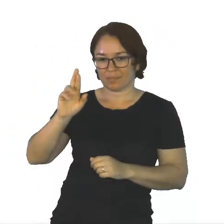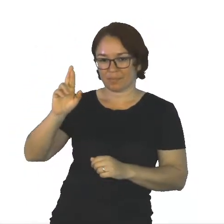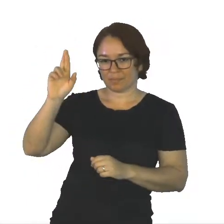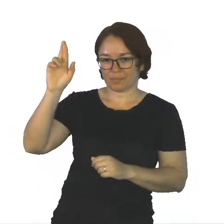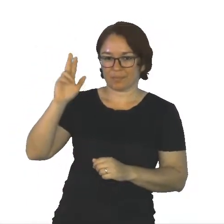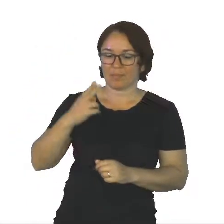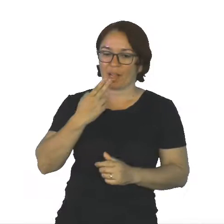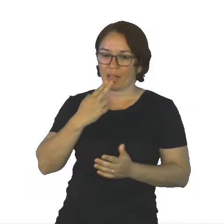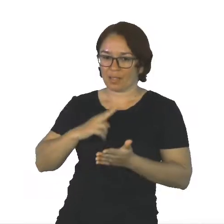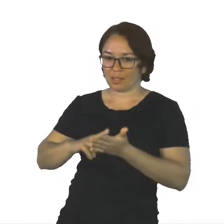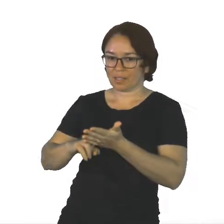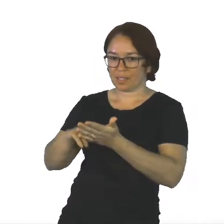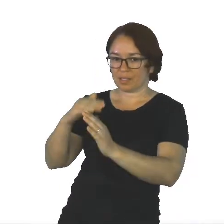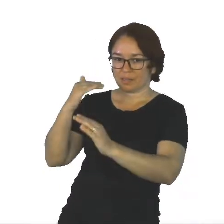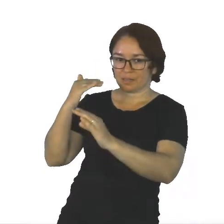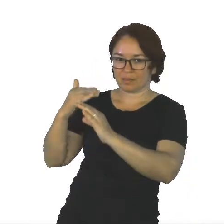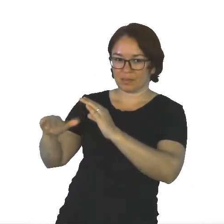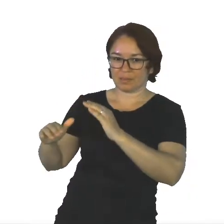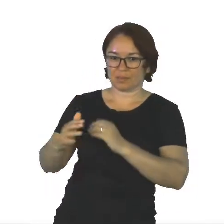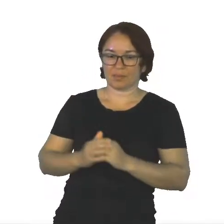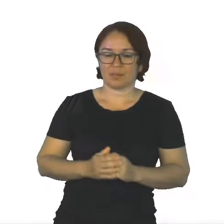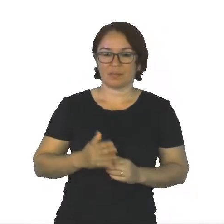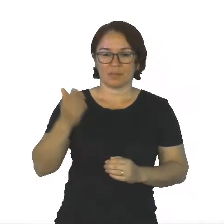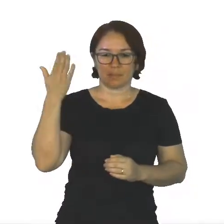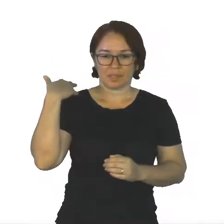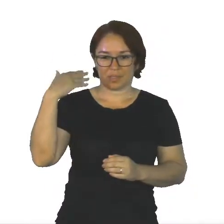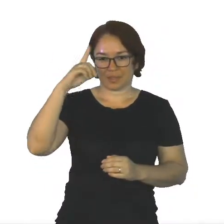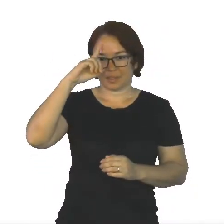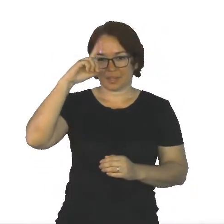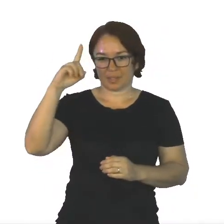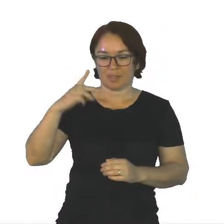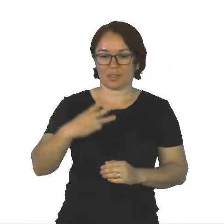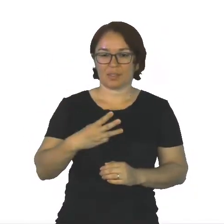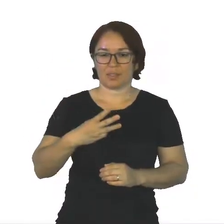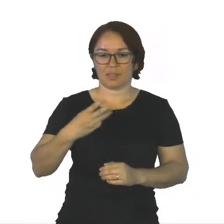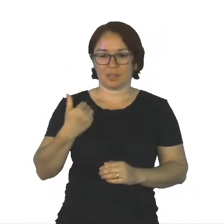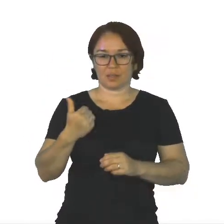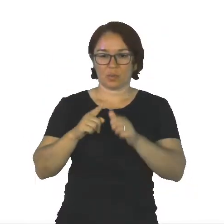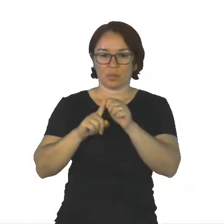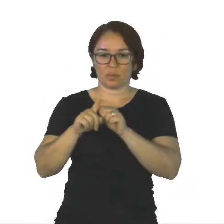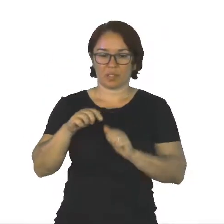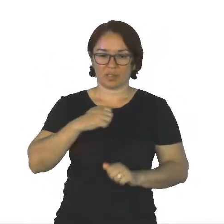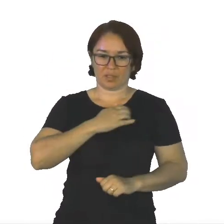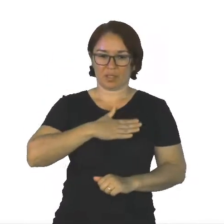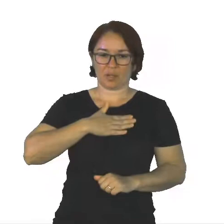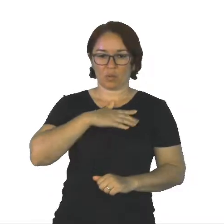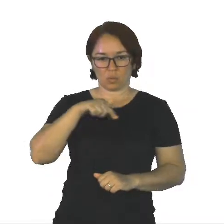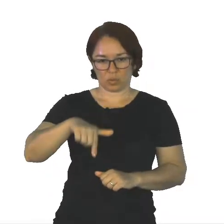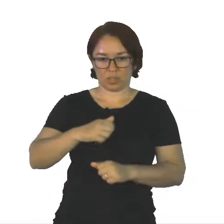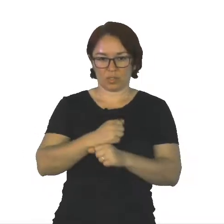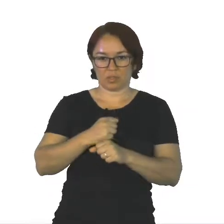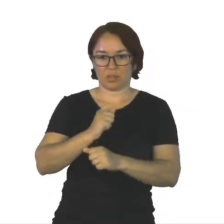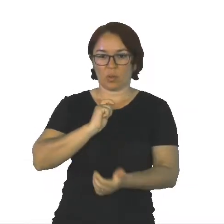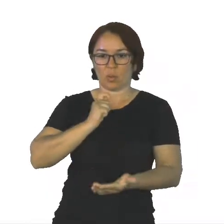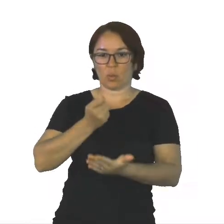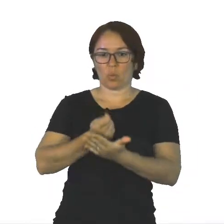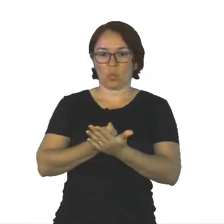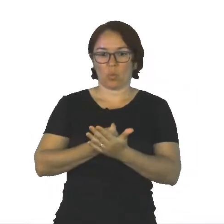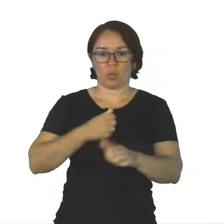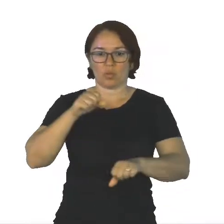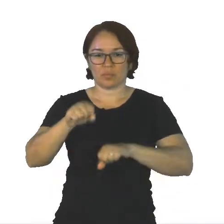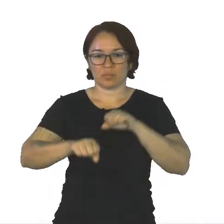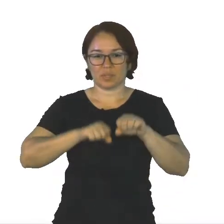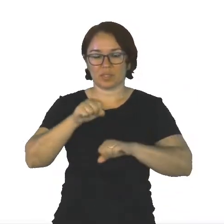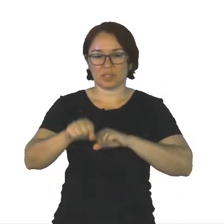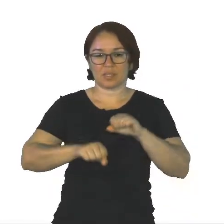mais precisamente no dia 31 de agosto do corrente ano, comprei uma bicicleta da marca Power